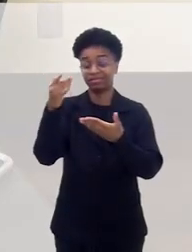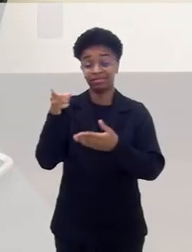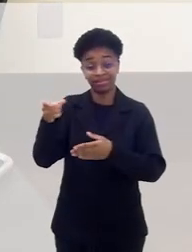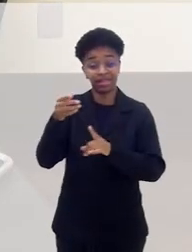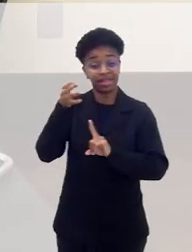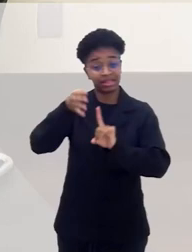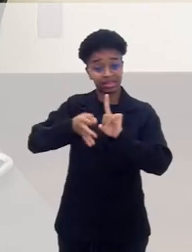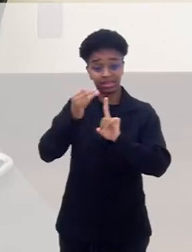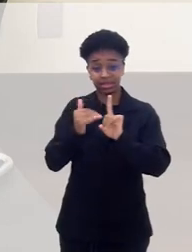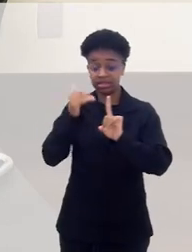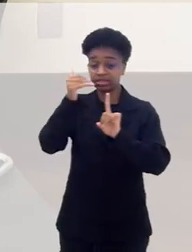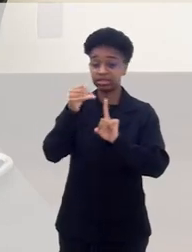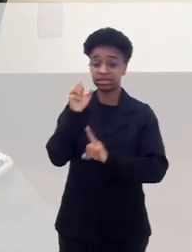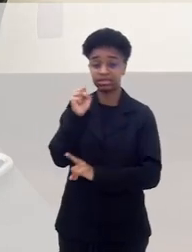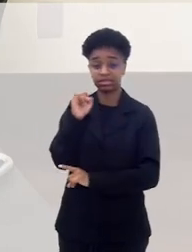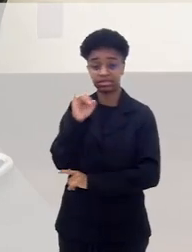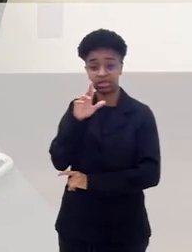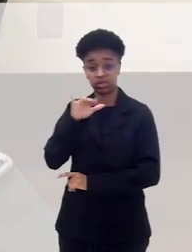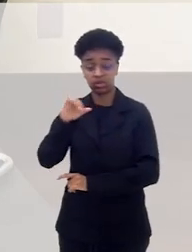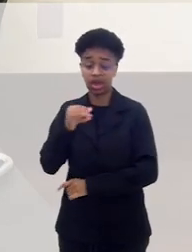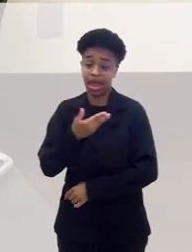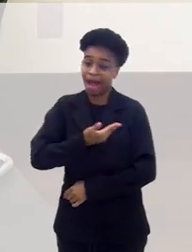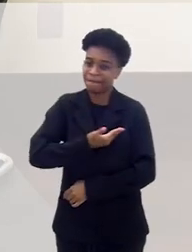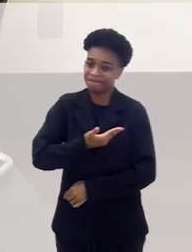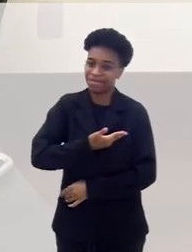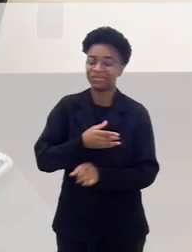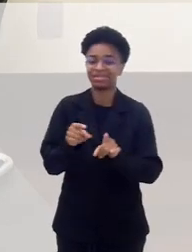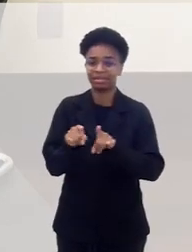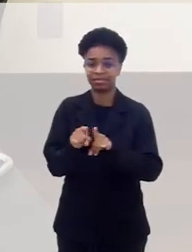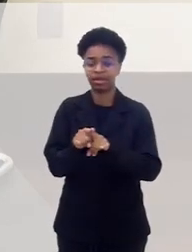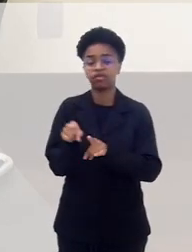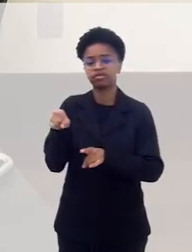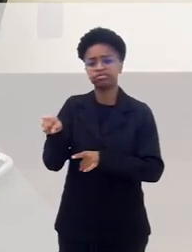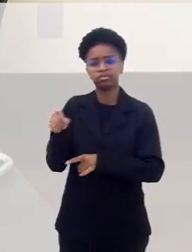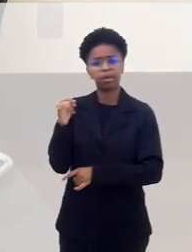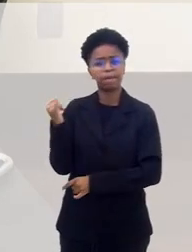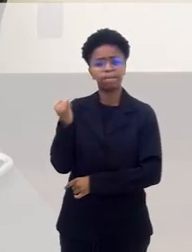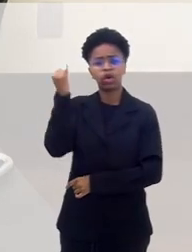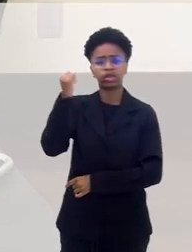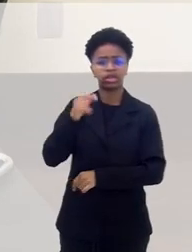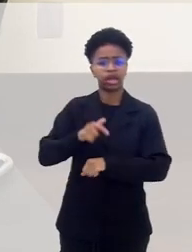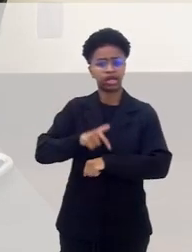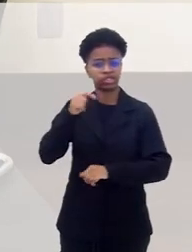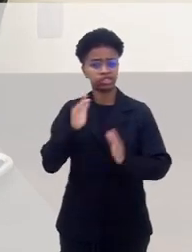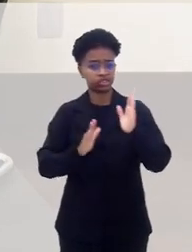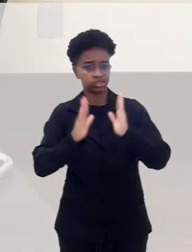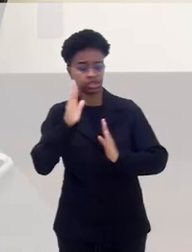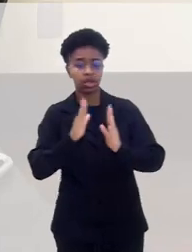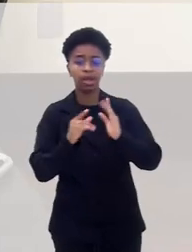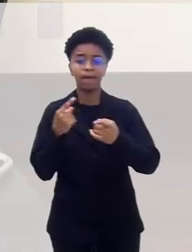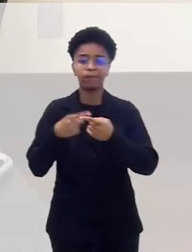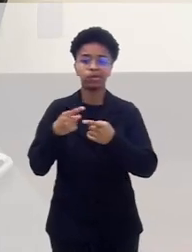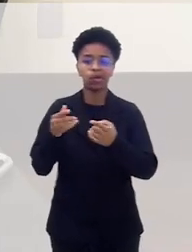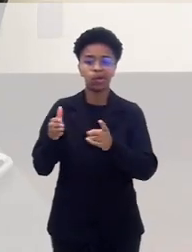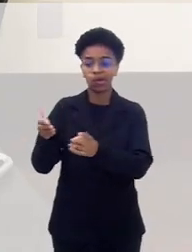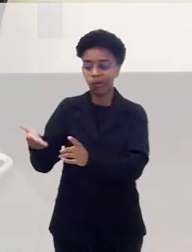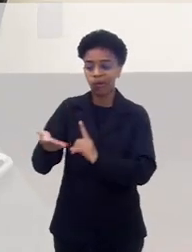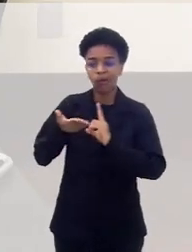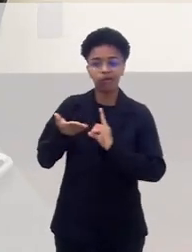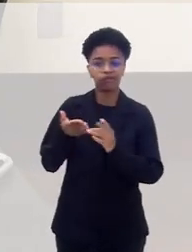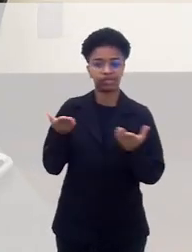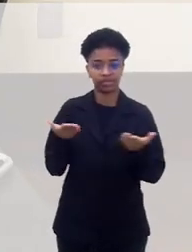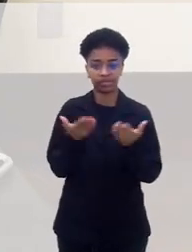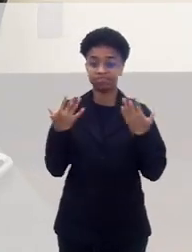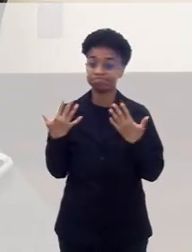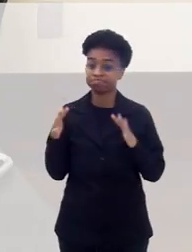Desembargador Ciro Darlan amigos e o dalan é um momento muito importante para todos nós trazê-lo aqui para esse ato